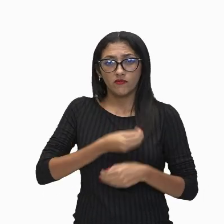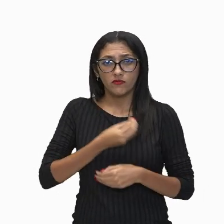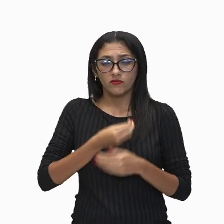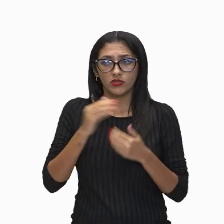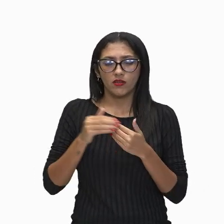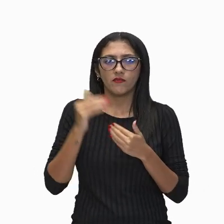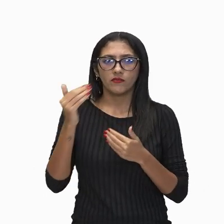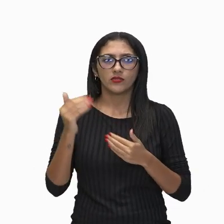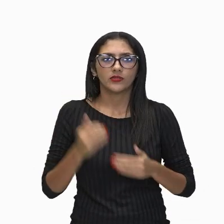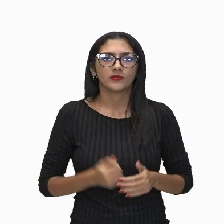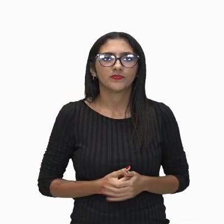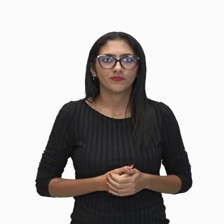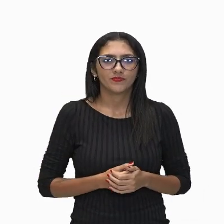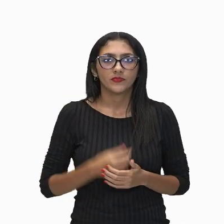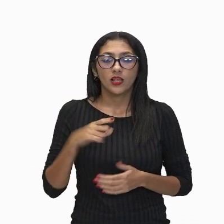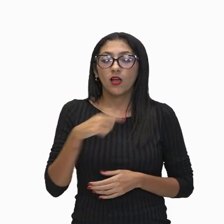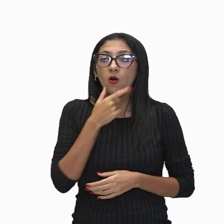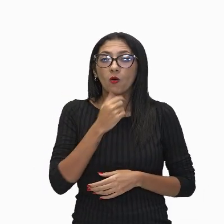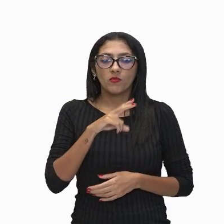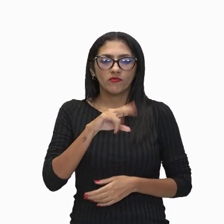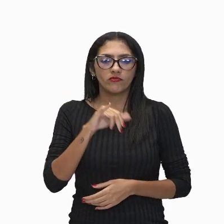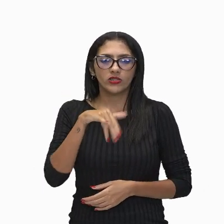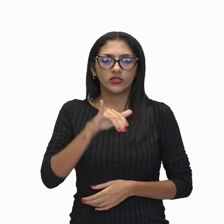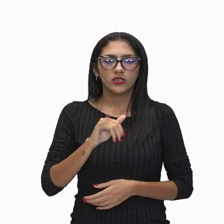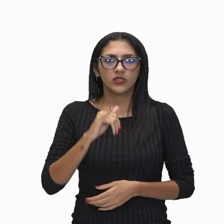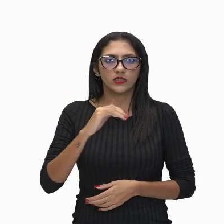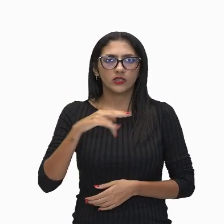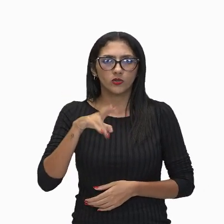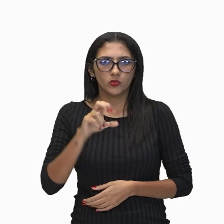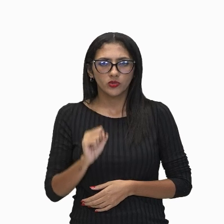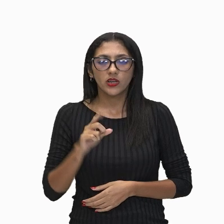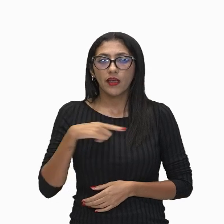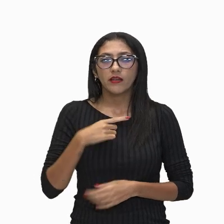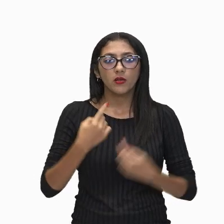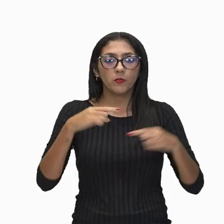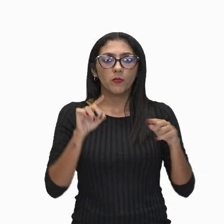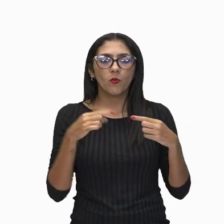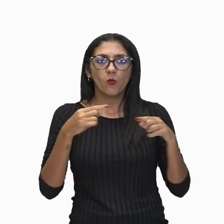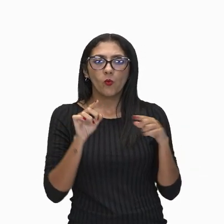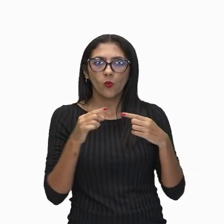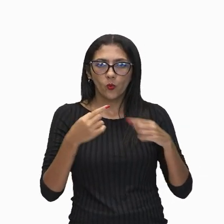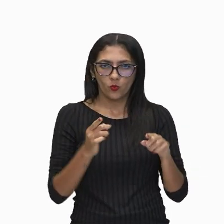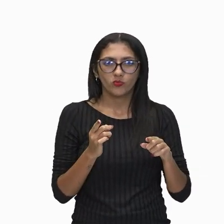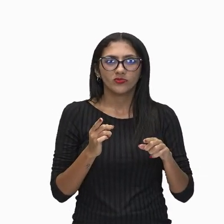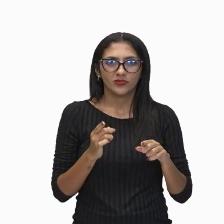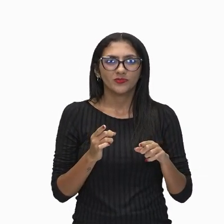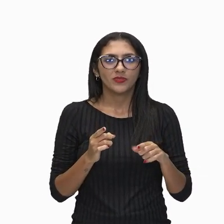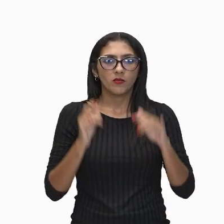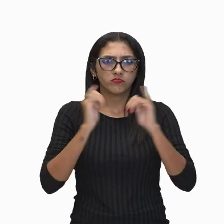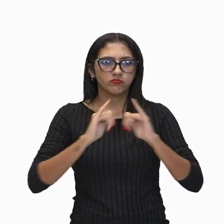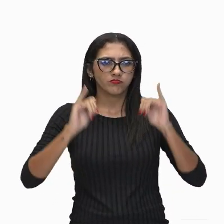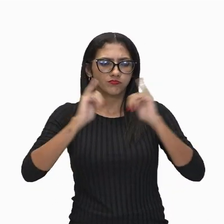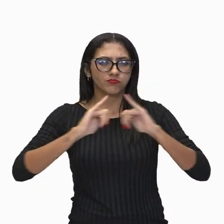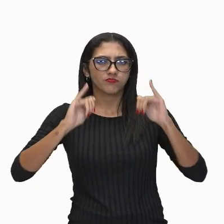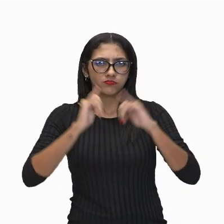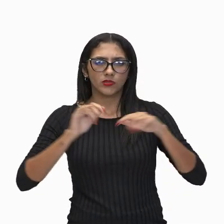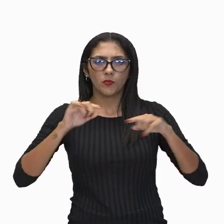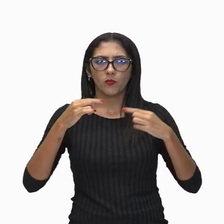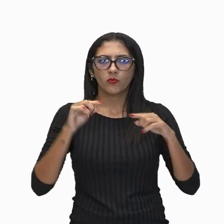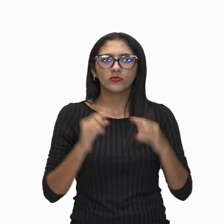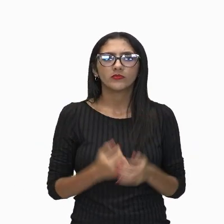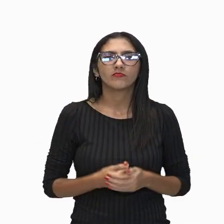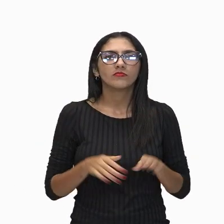Vinícius de Moraes grava o poema, ou seja, o Poema Sujo, em voz alta, e seus versos chegam ao Brasil, também pela